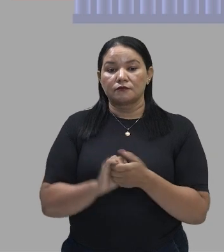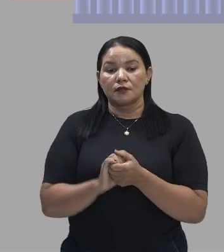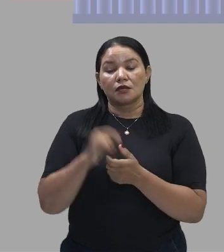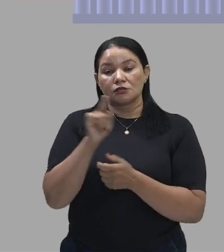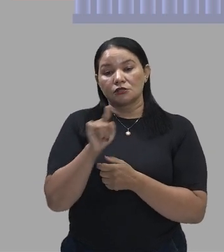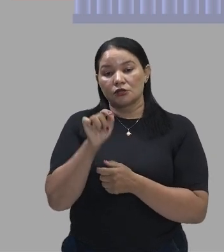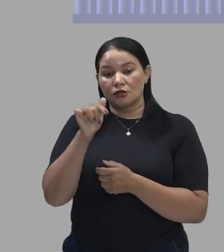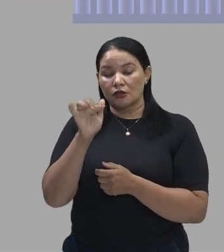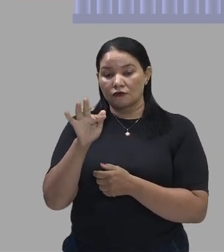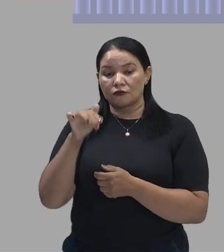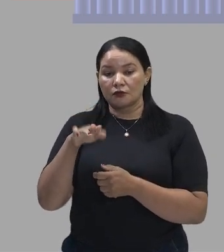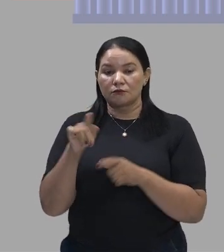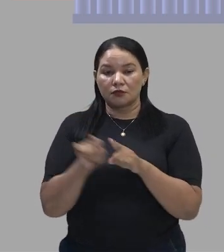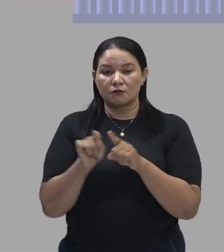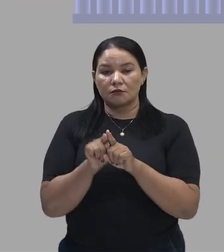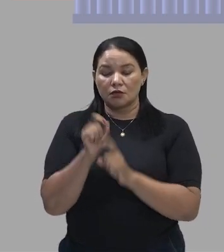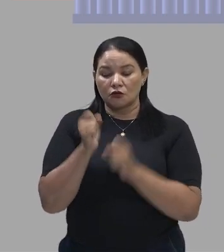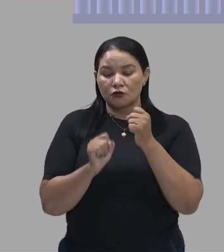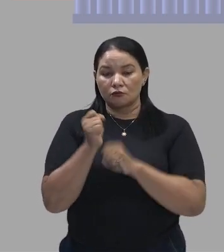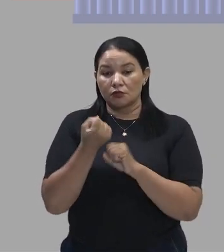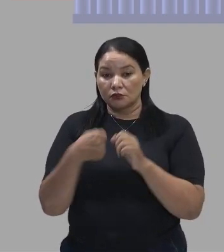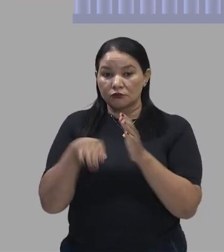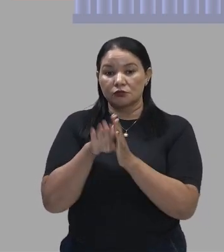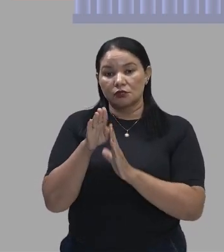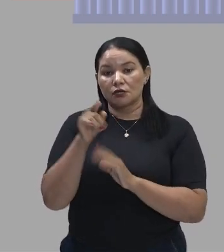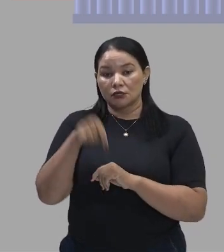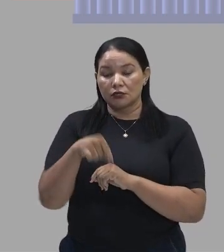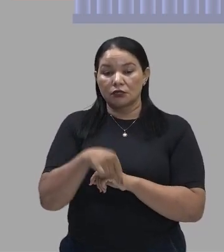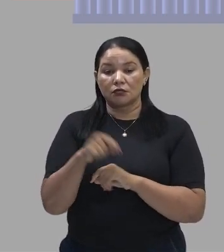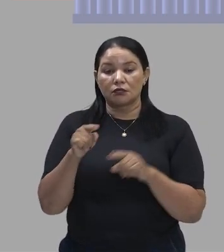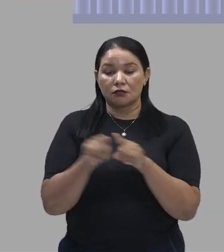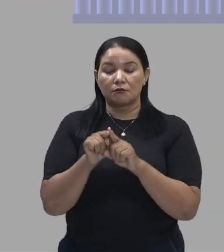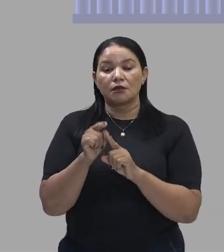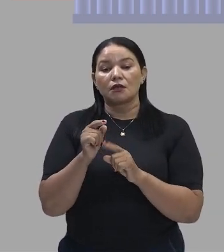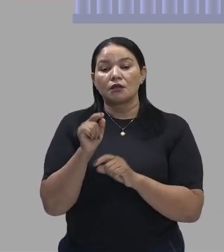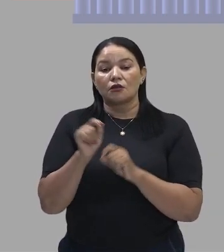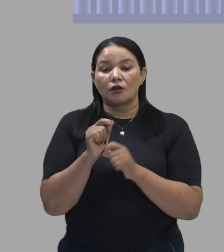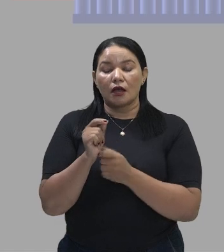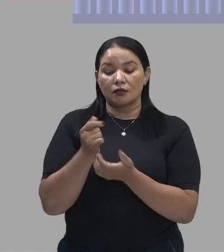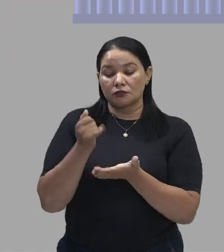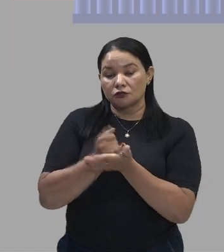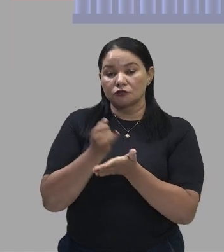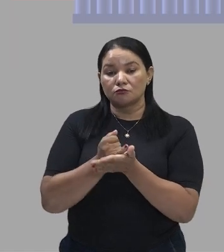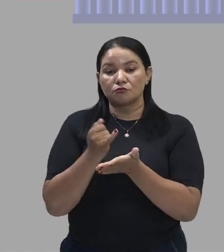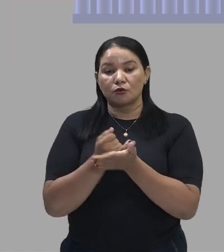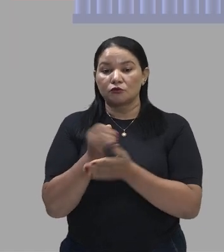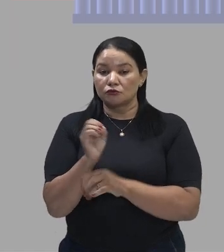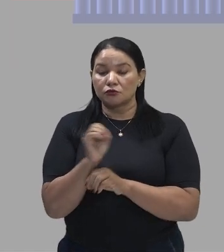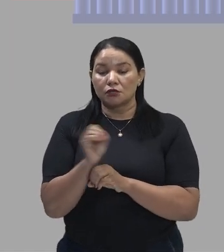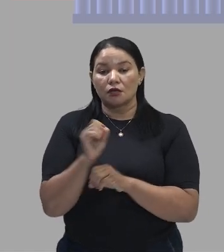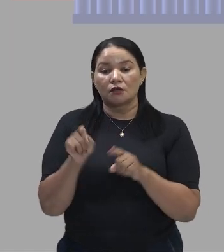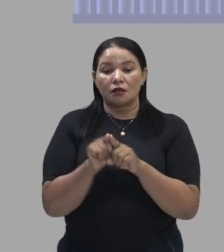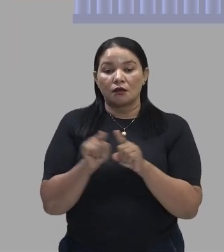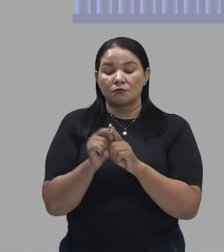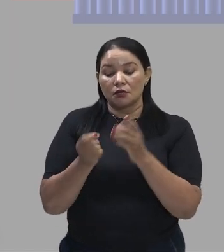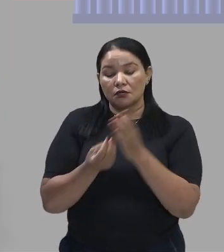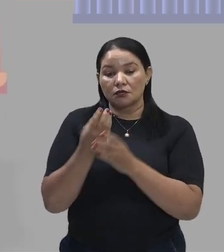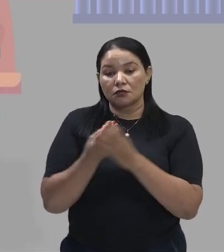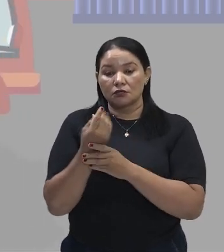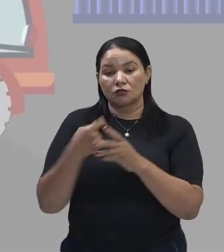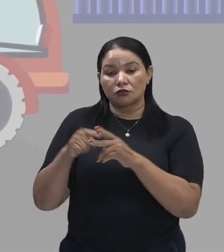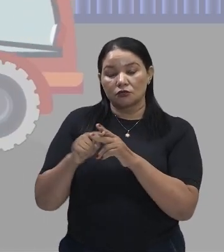livre comércio. Empresas instaladas aqui podem importar insumos sem impostos, fabricar produtos com tecnologia de ponta